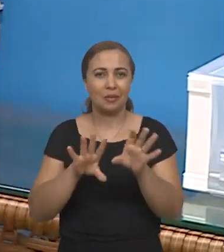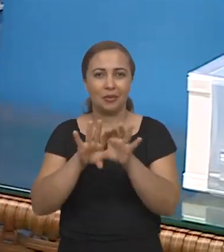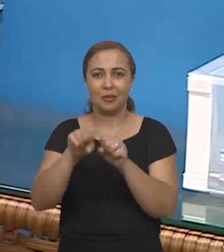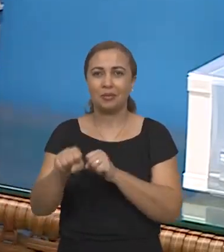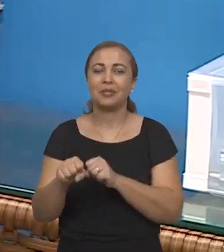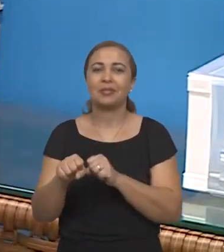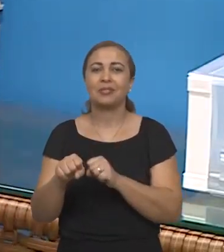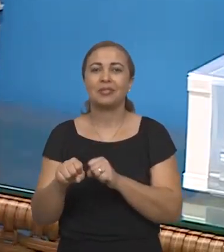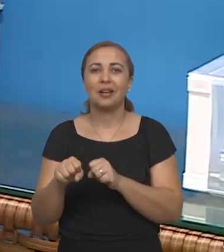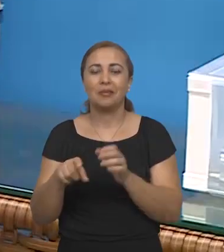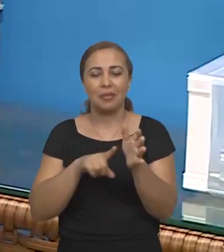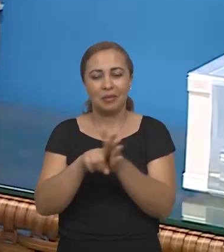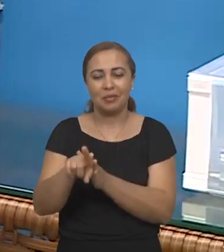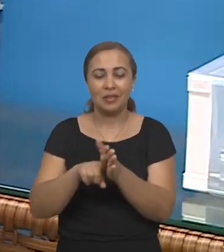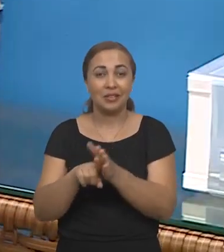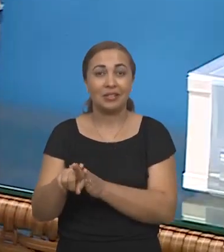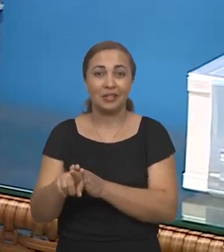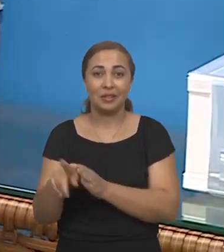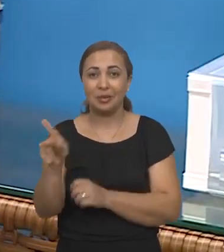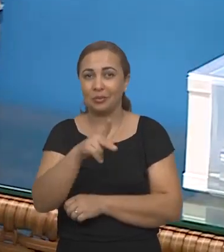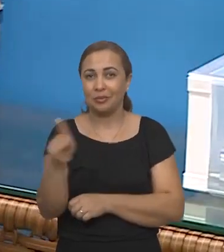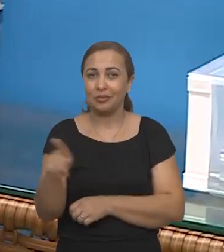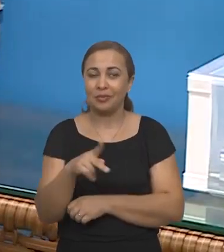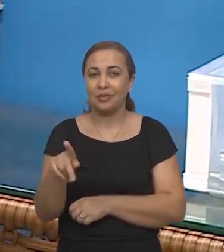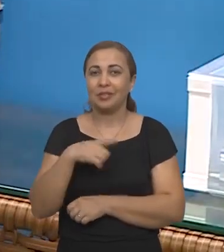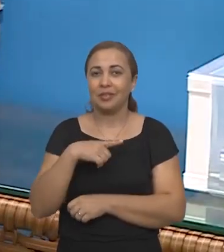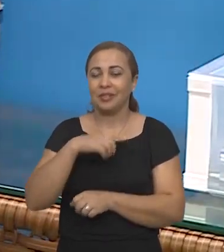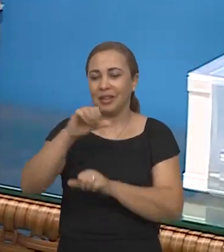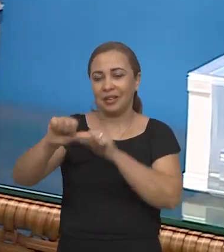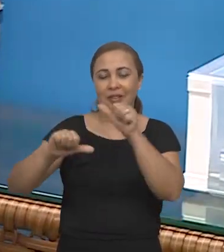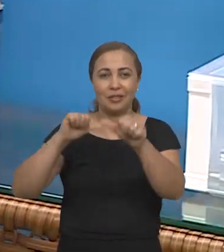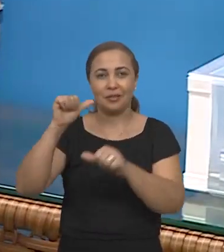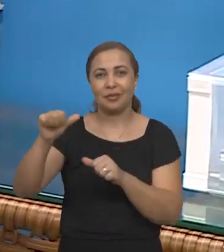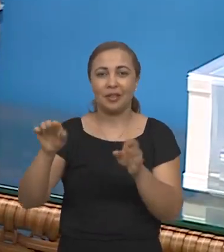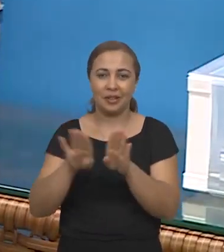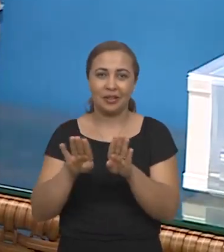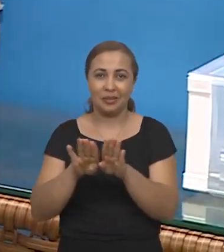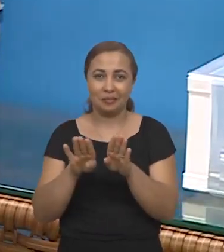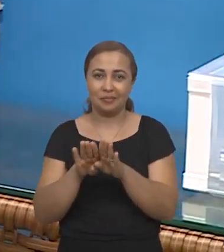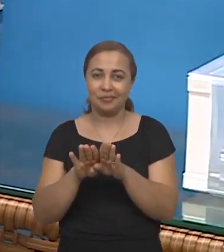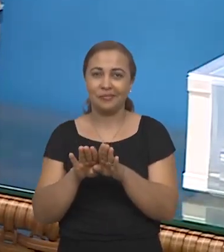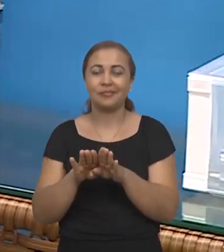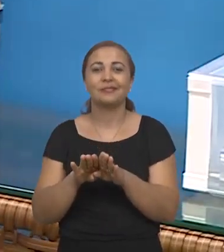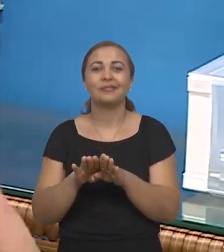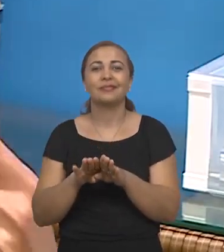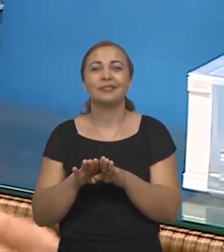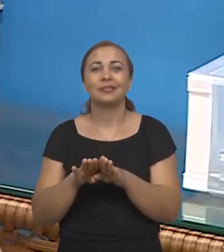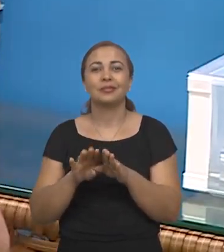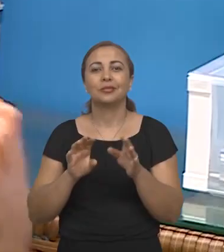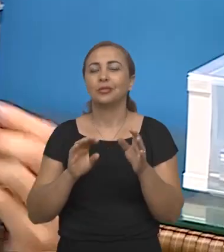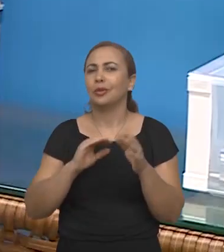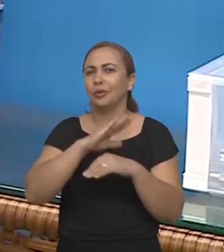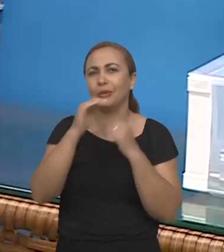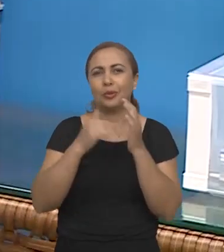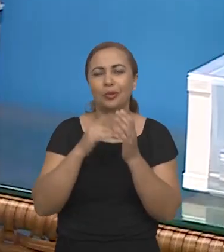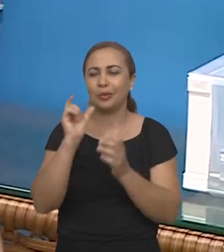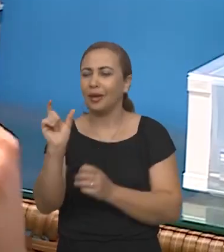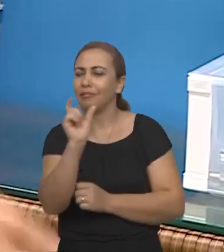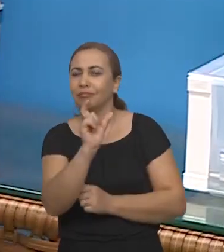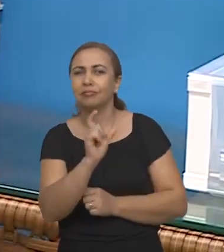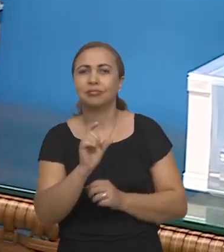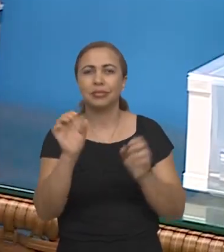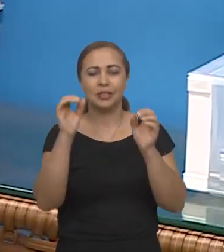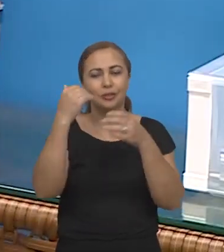para a formação, para as pesquisas que os professores vão poder desenvolver e também até em toda a parte de